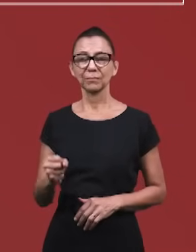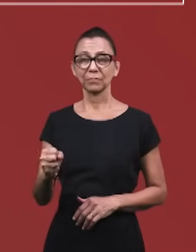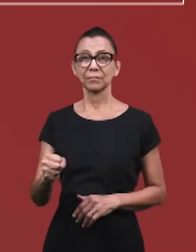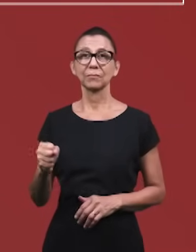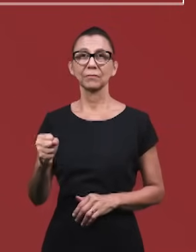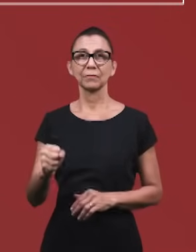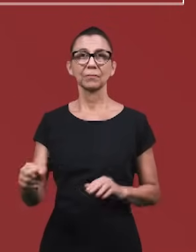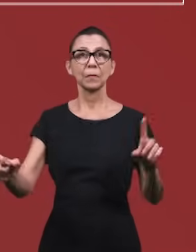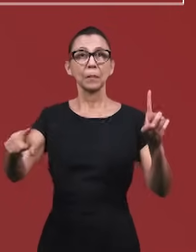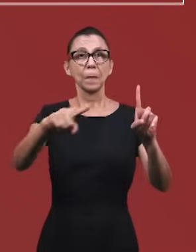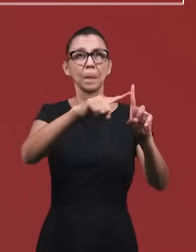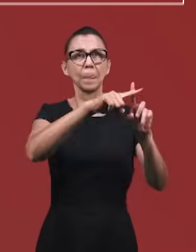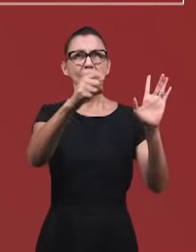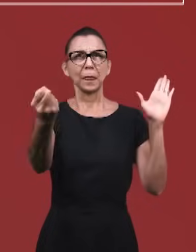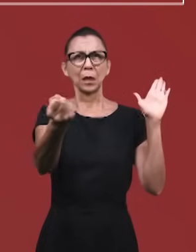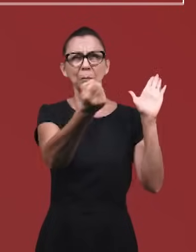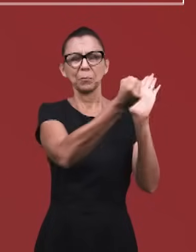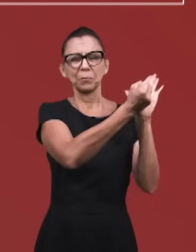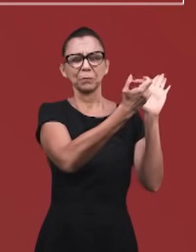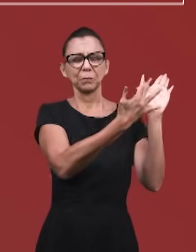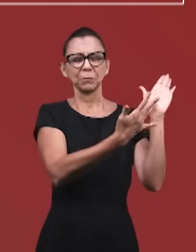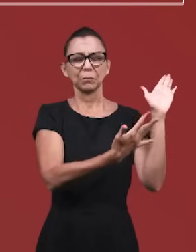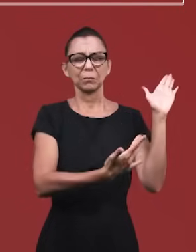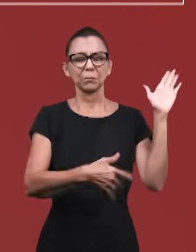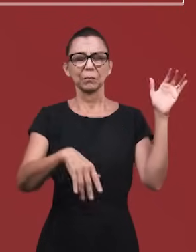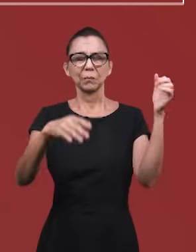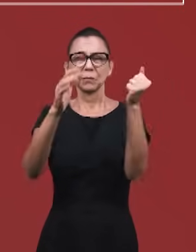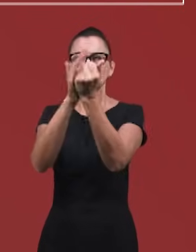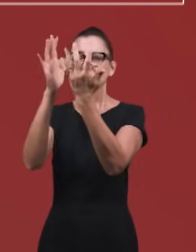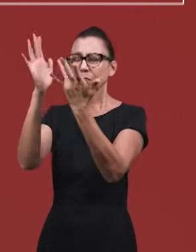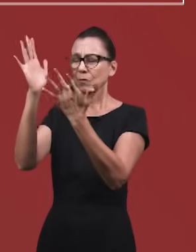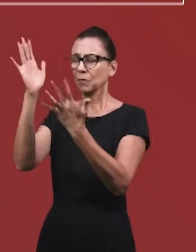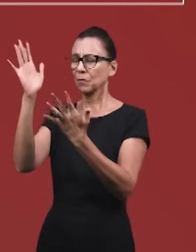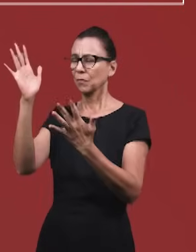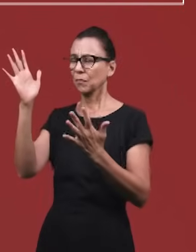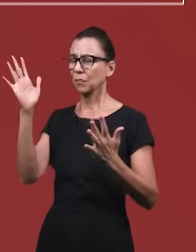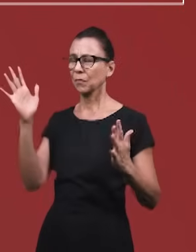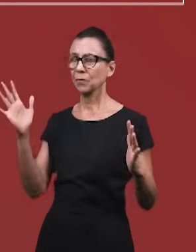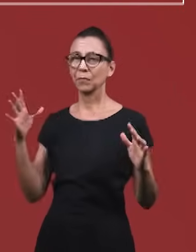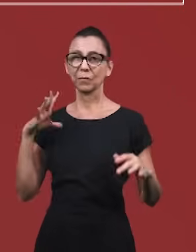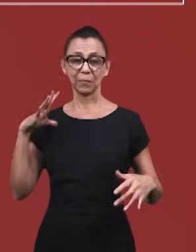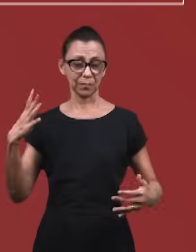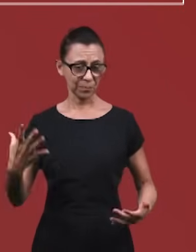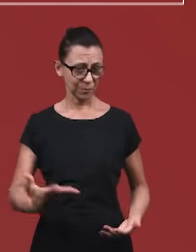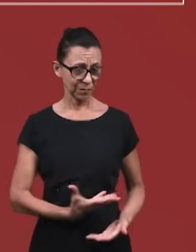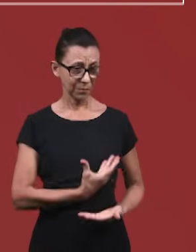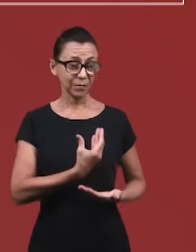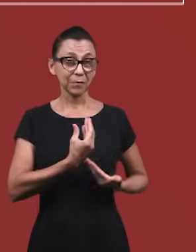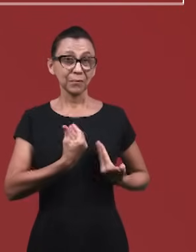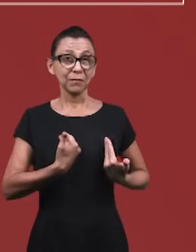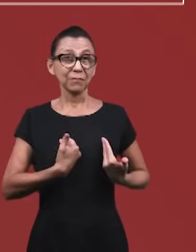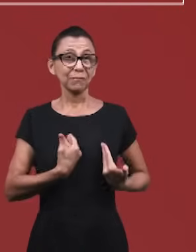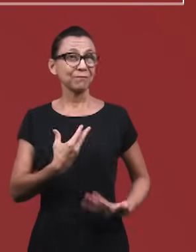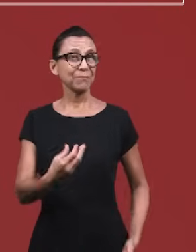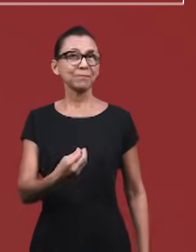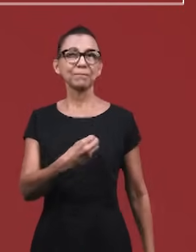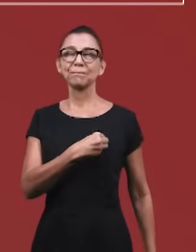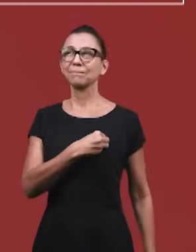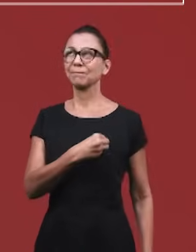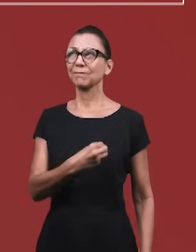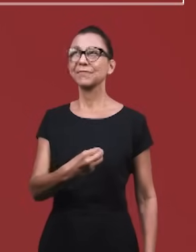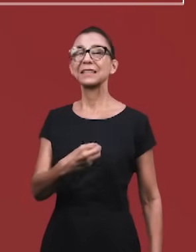cruz ferida me salvou, tão pecador. A